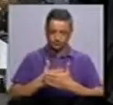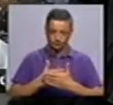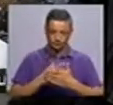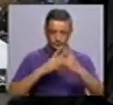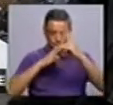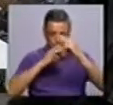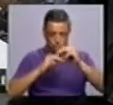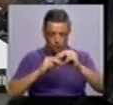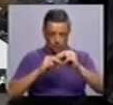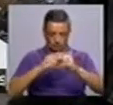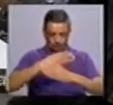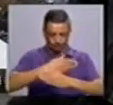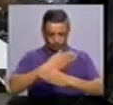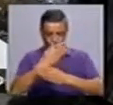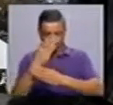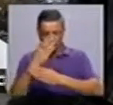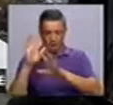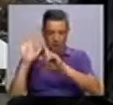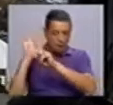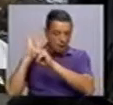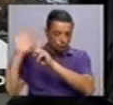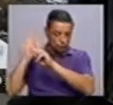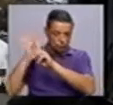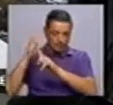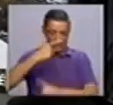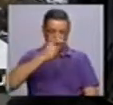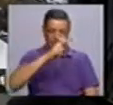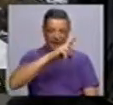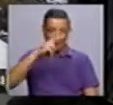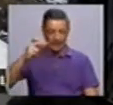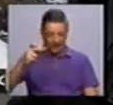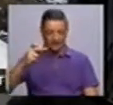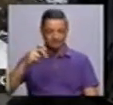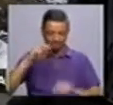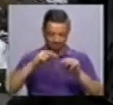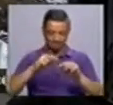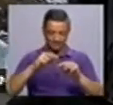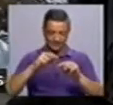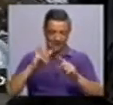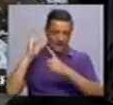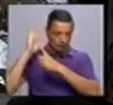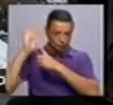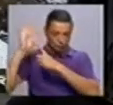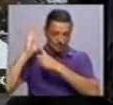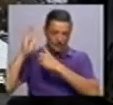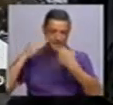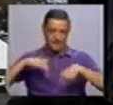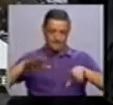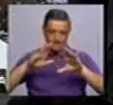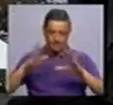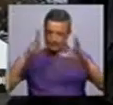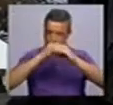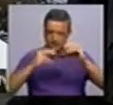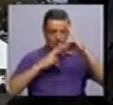vai saindo da sombra da Terra. Chamar eclipse da Lua é uma maneira interessante de dizer, já que a Lua não vai propriamente